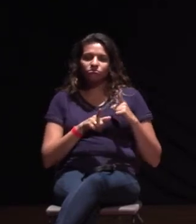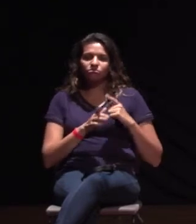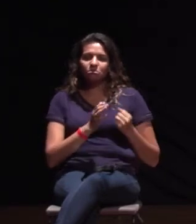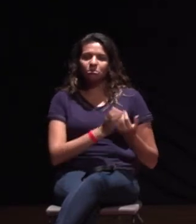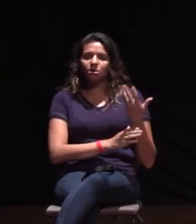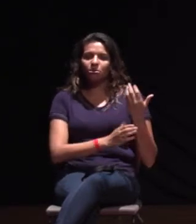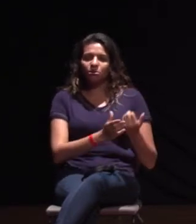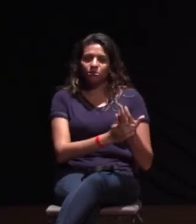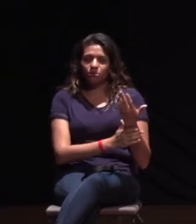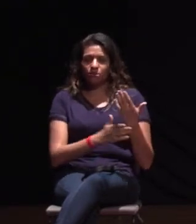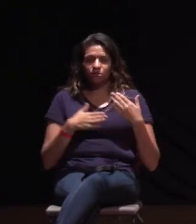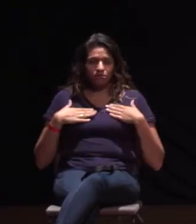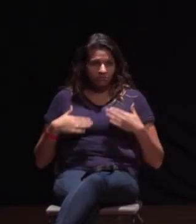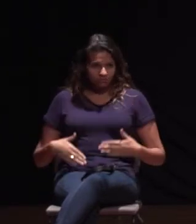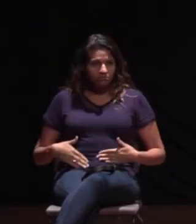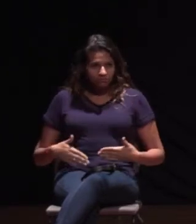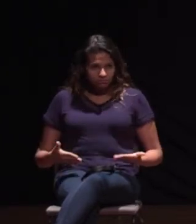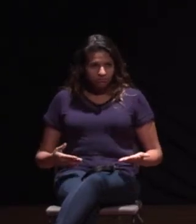corpos que não estão.